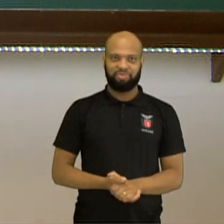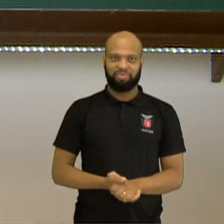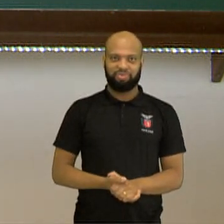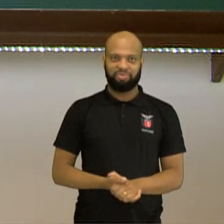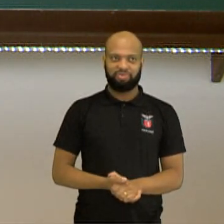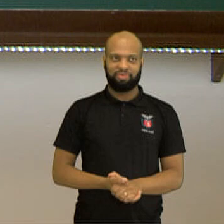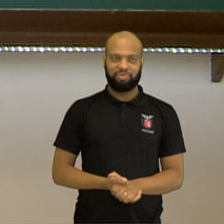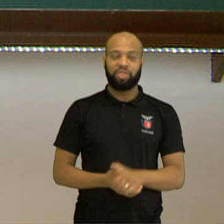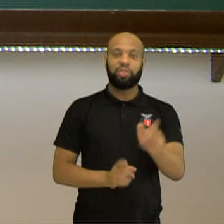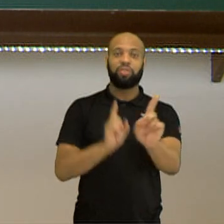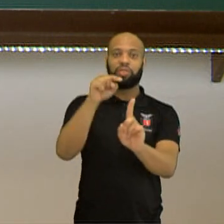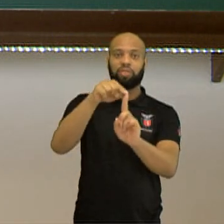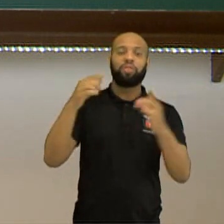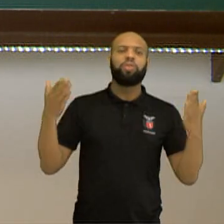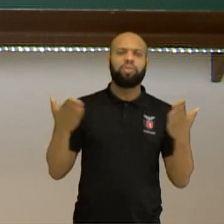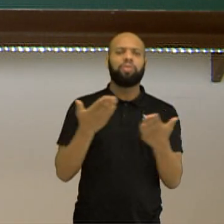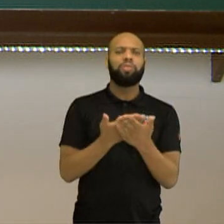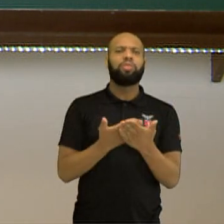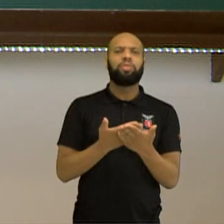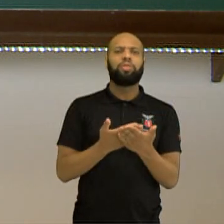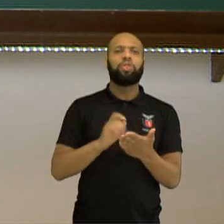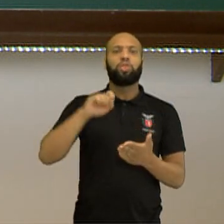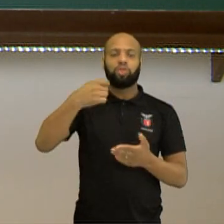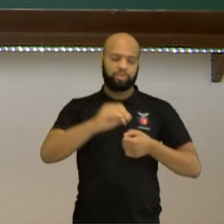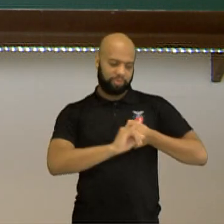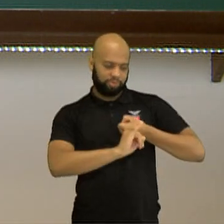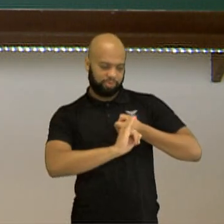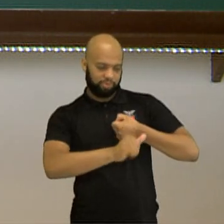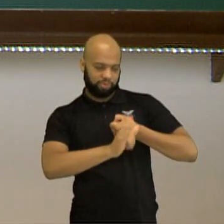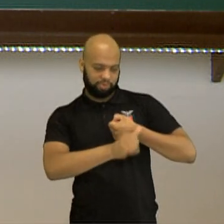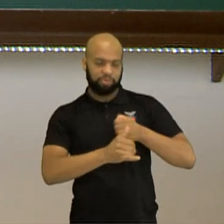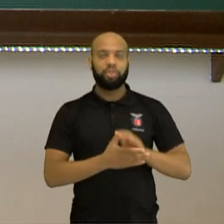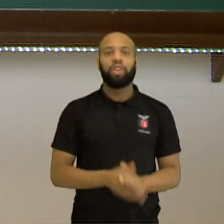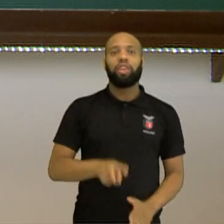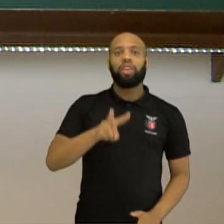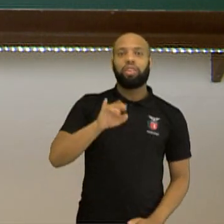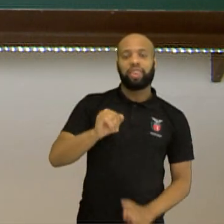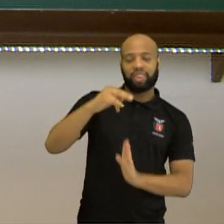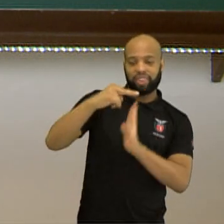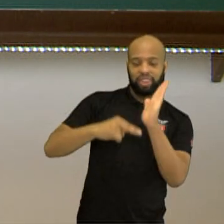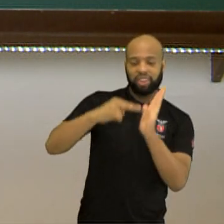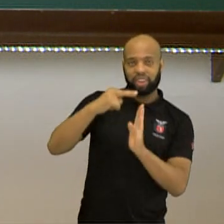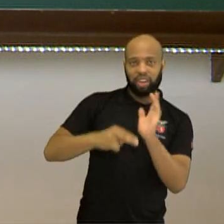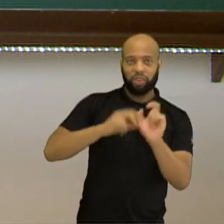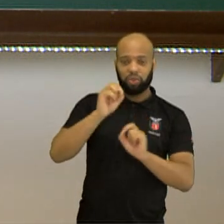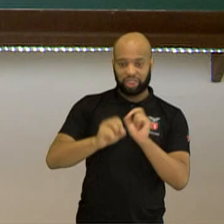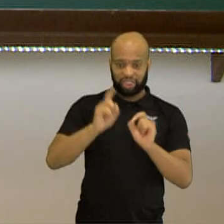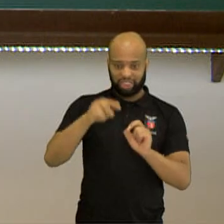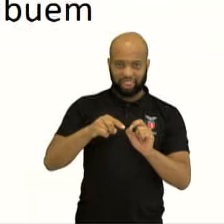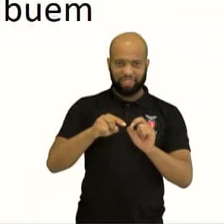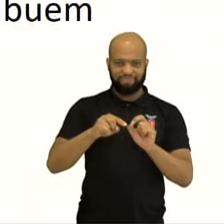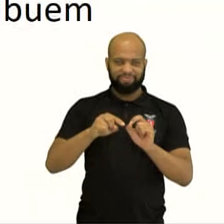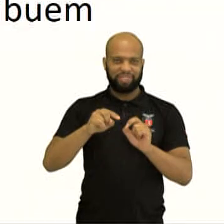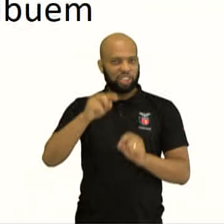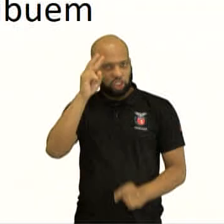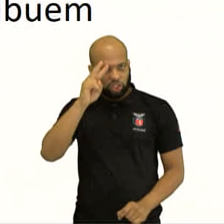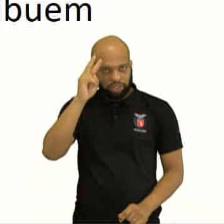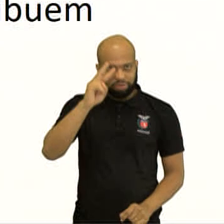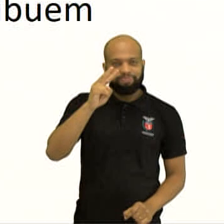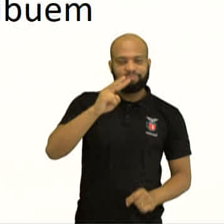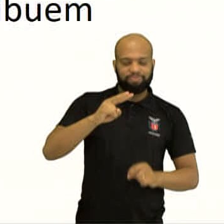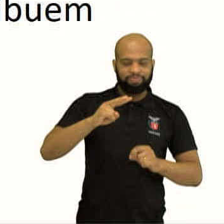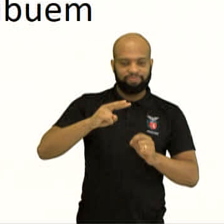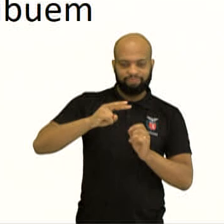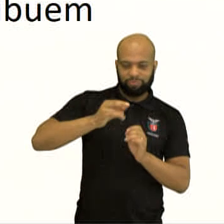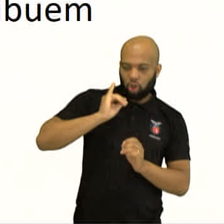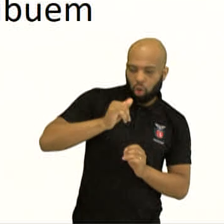Dentre os objetivos da nossa aula de hoje, sobre crônica, nós vamos ler os trechos de uma crônica bem interessante